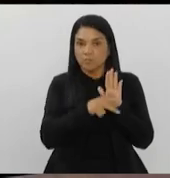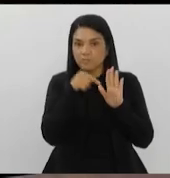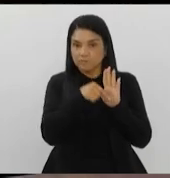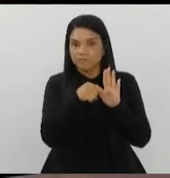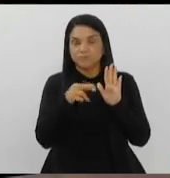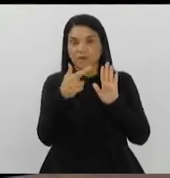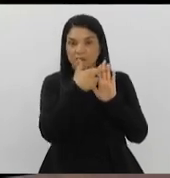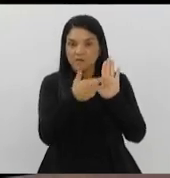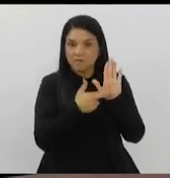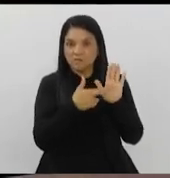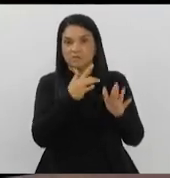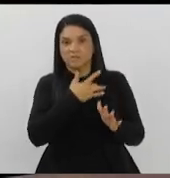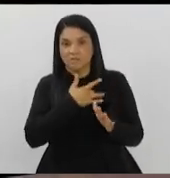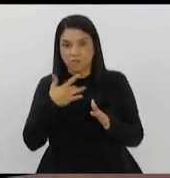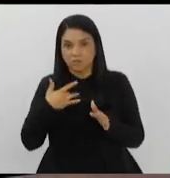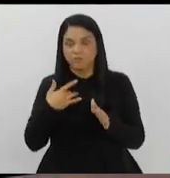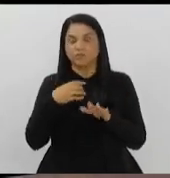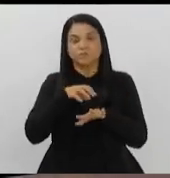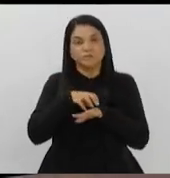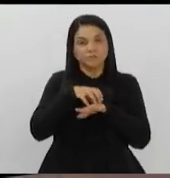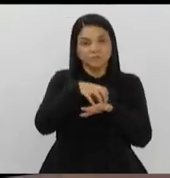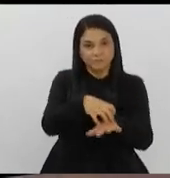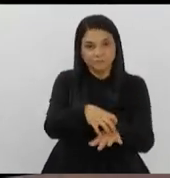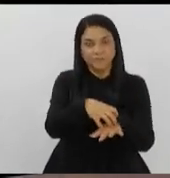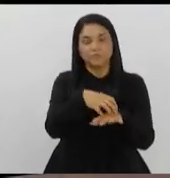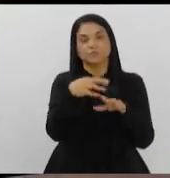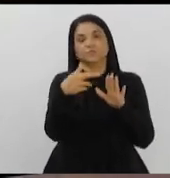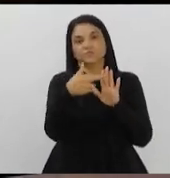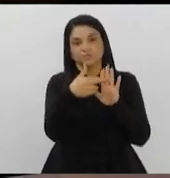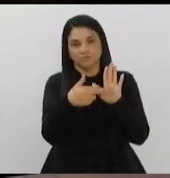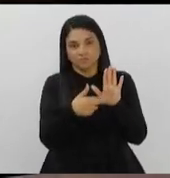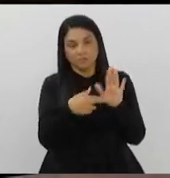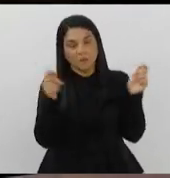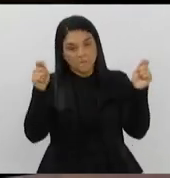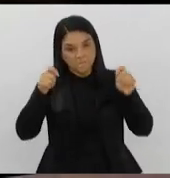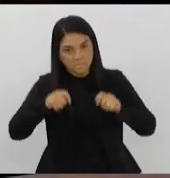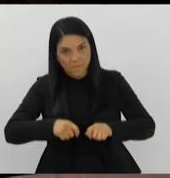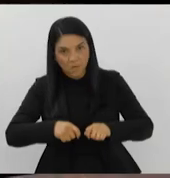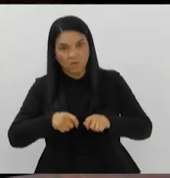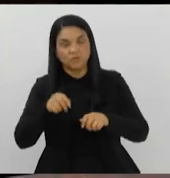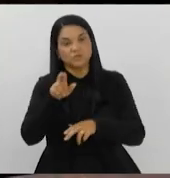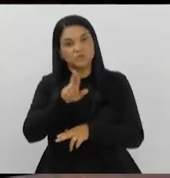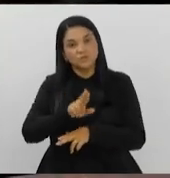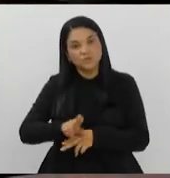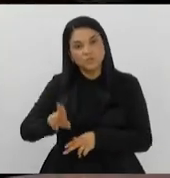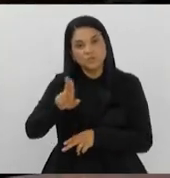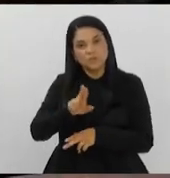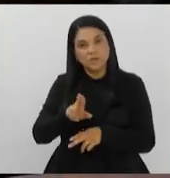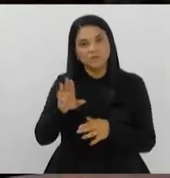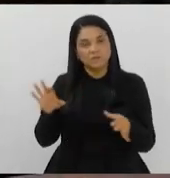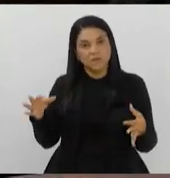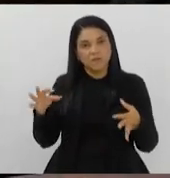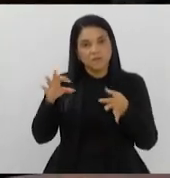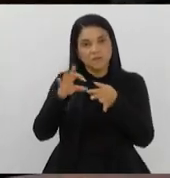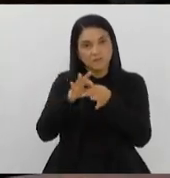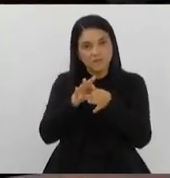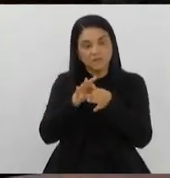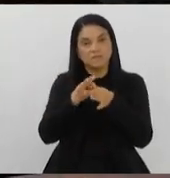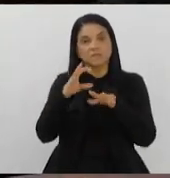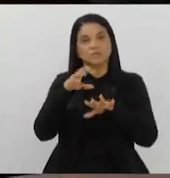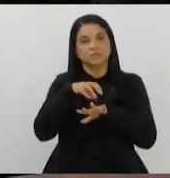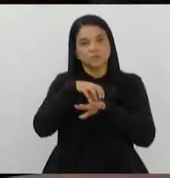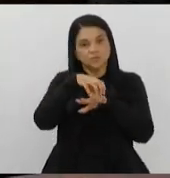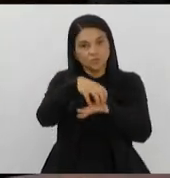saúde, trata de transporte público e que pode e deve ser utilizada no sentido da integração dos modais,